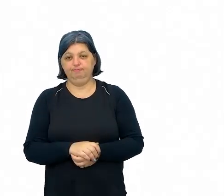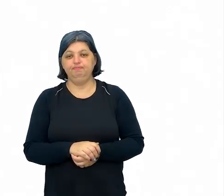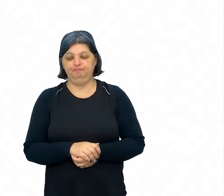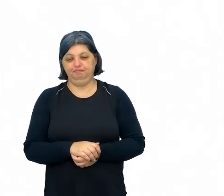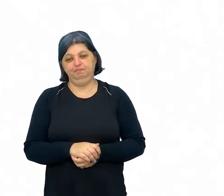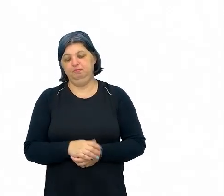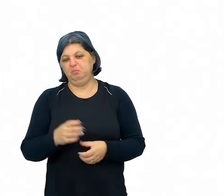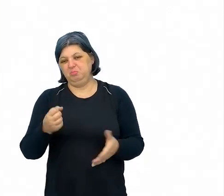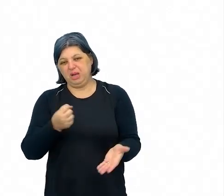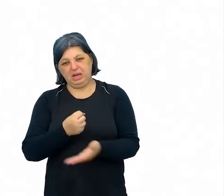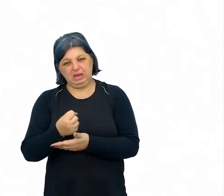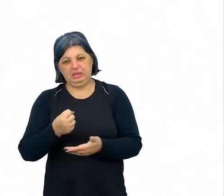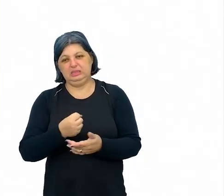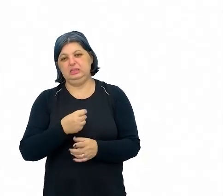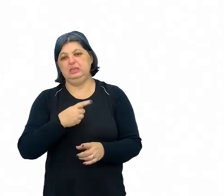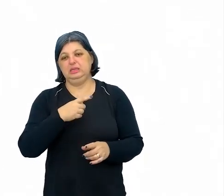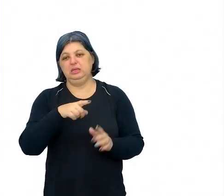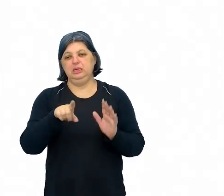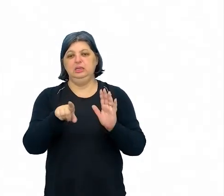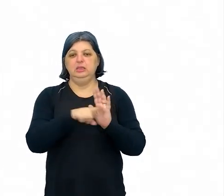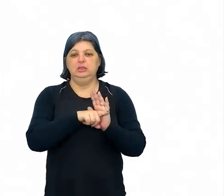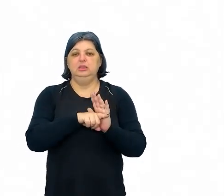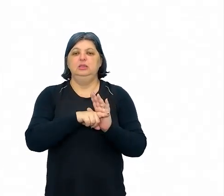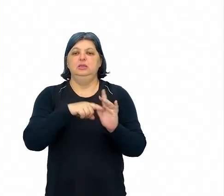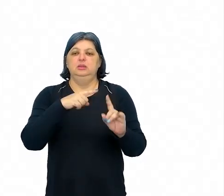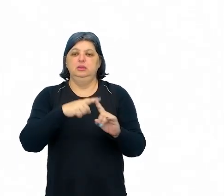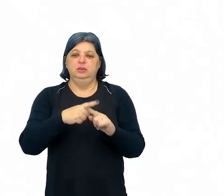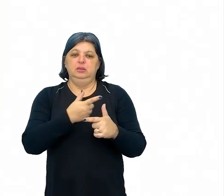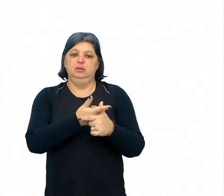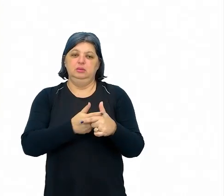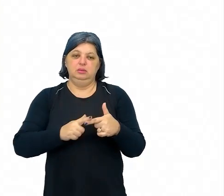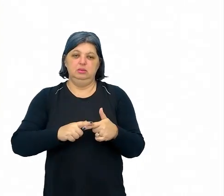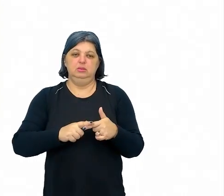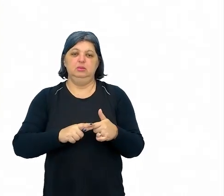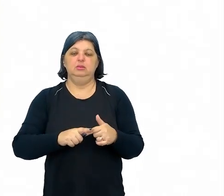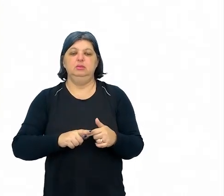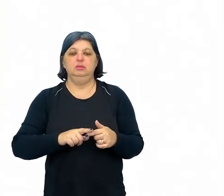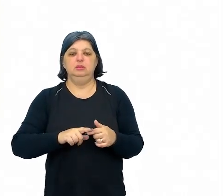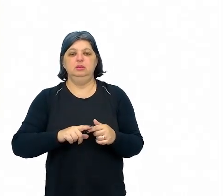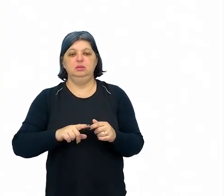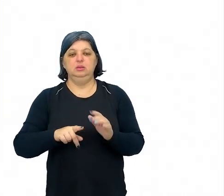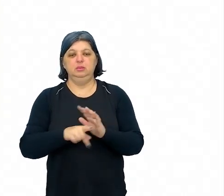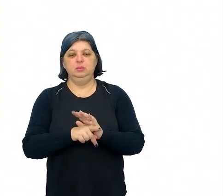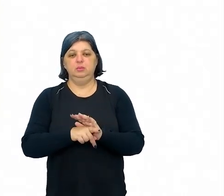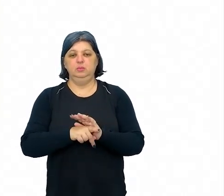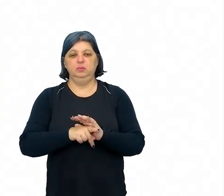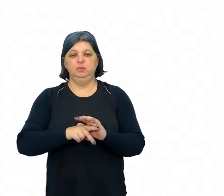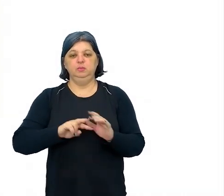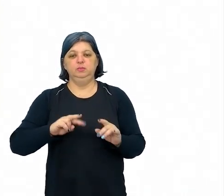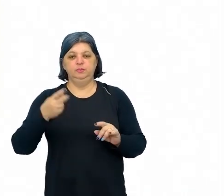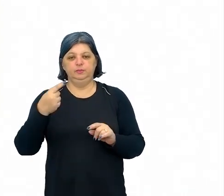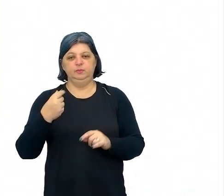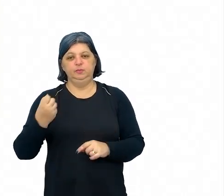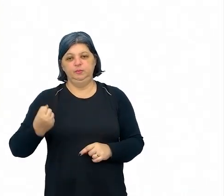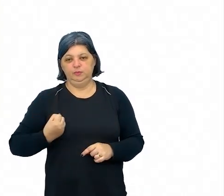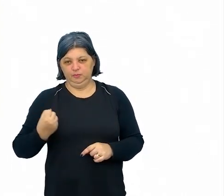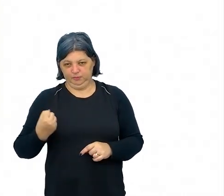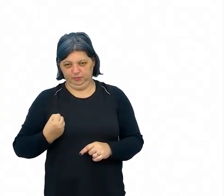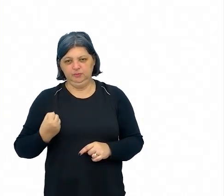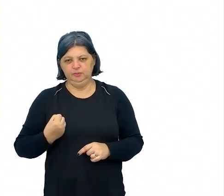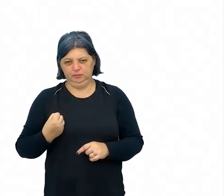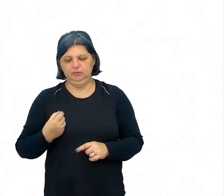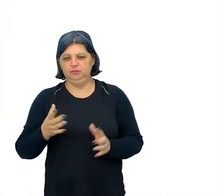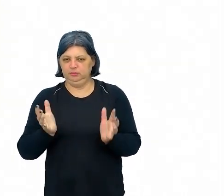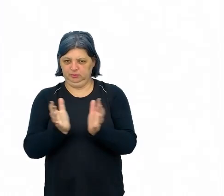básicas, adição, subtração, multiplicação, divisão e potenciação. E também, né, com números naturais, estou dentro do conjunto